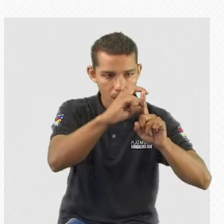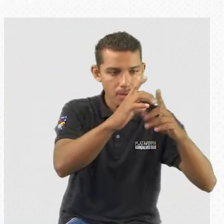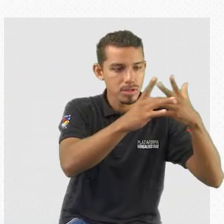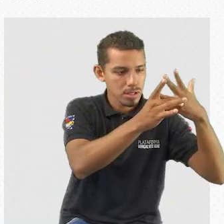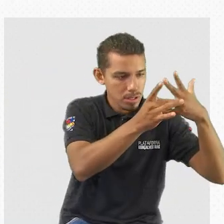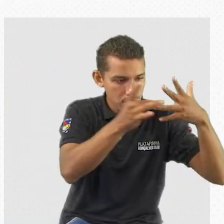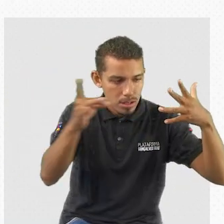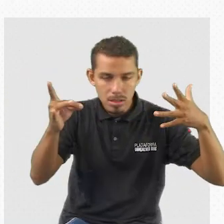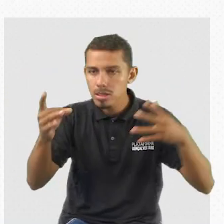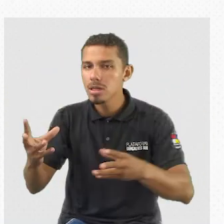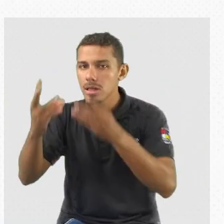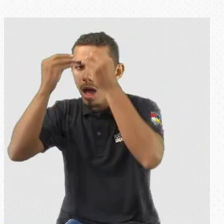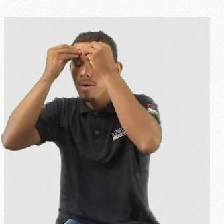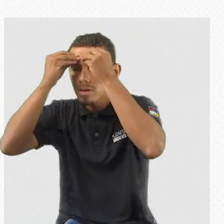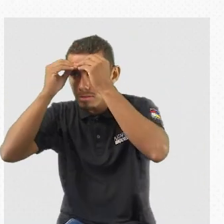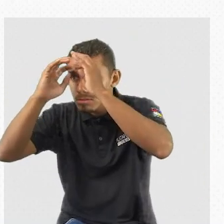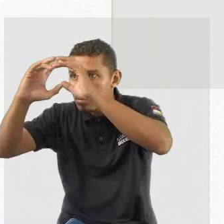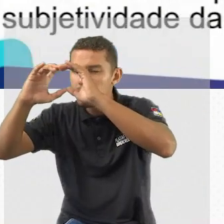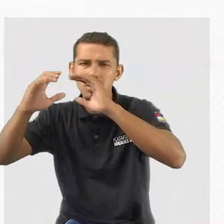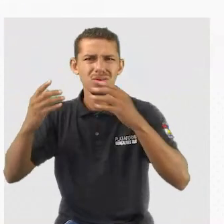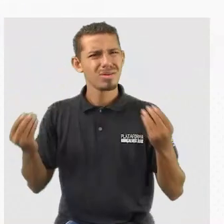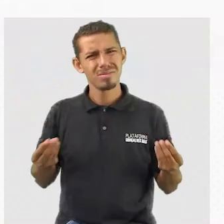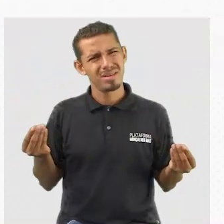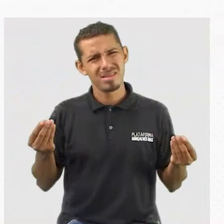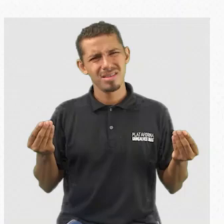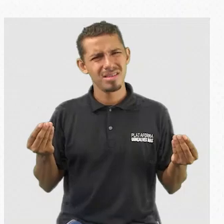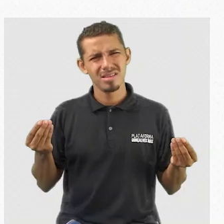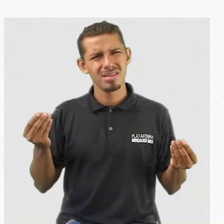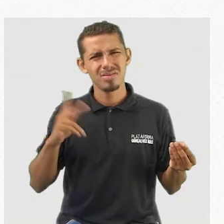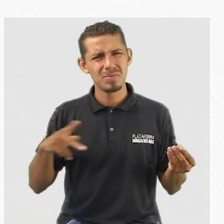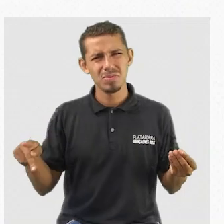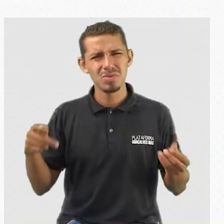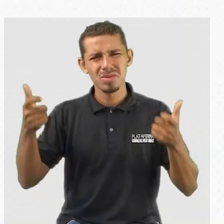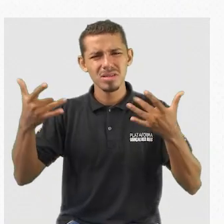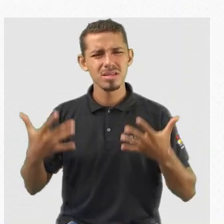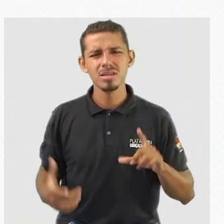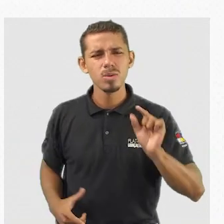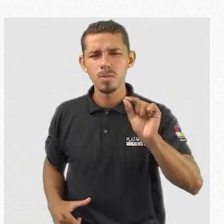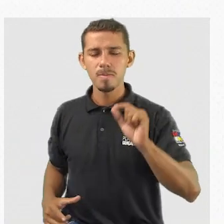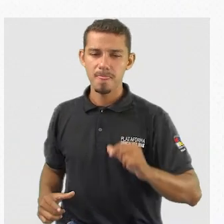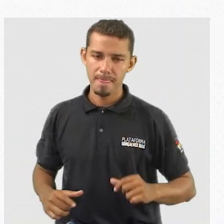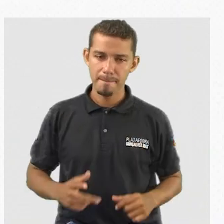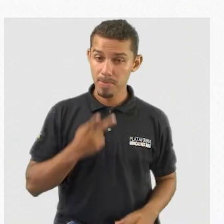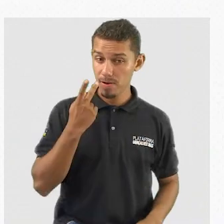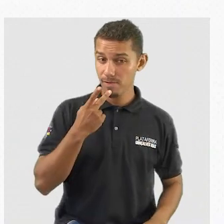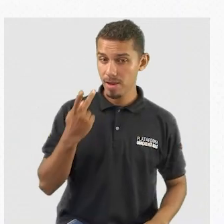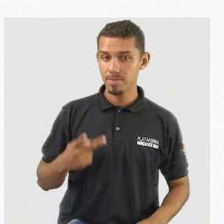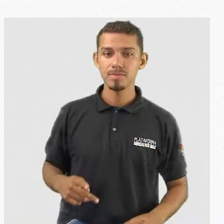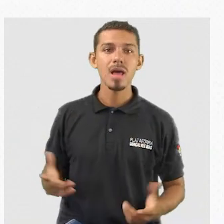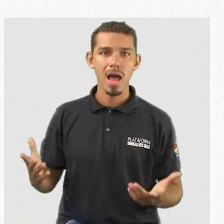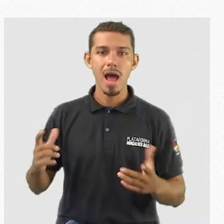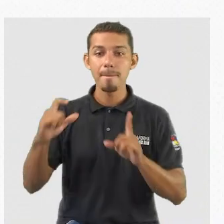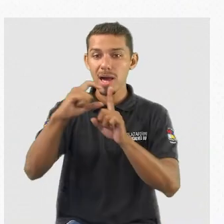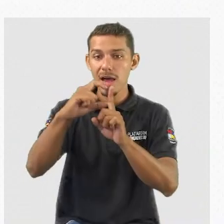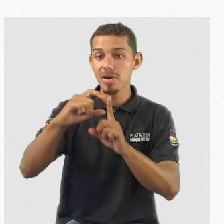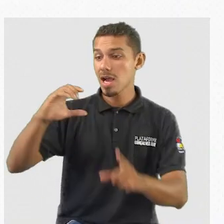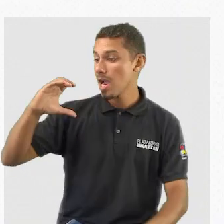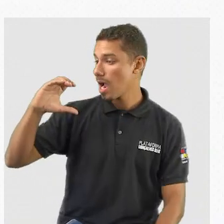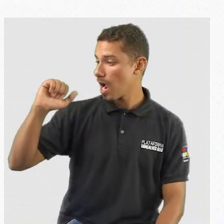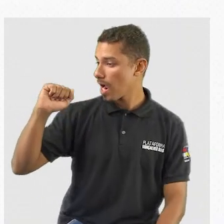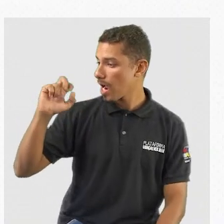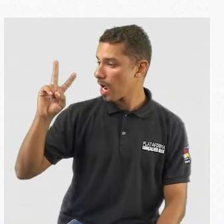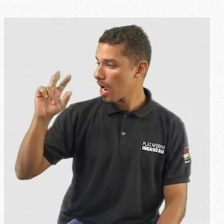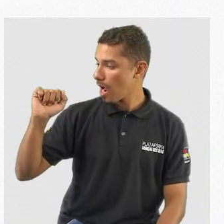signos das ideias na mente. Como assim, professor? O que você quer dizer com isso? Vamos lá. quando eu digo a palavra cavalo, ou qualquer outra